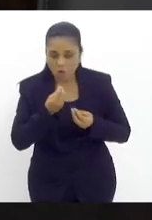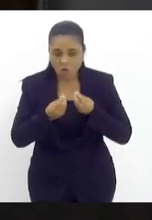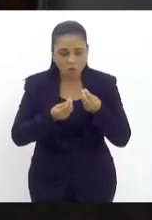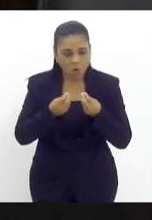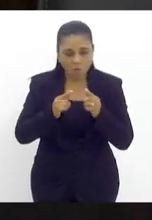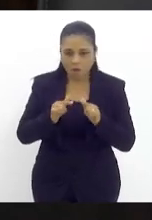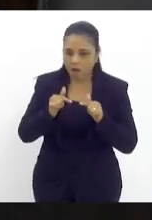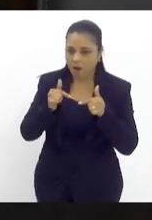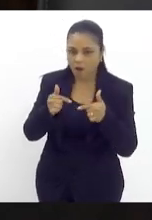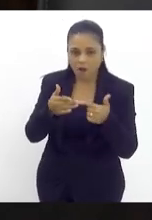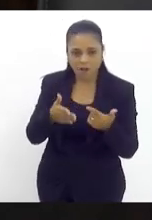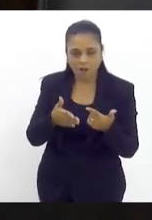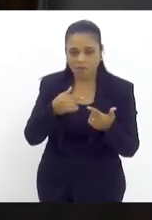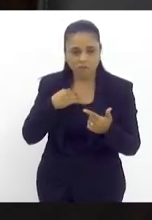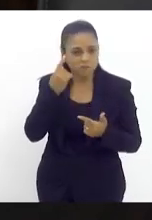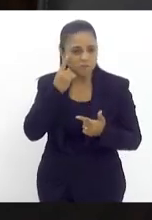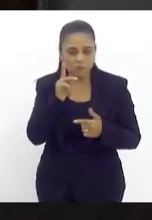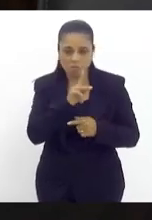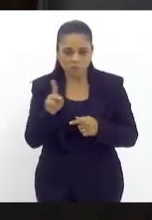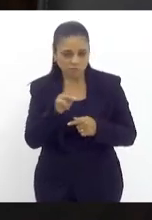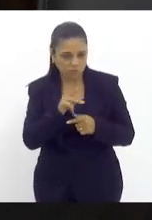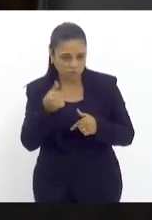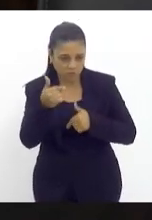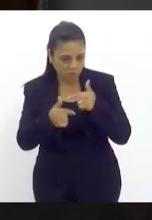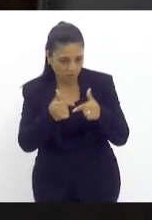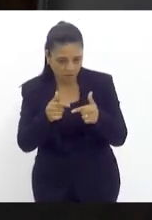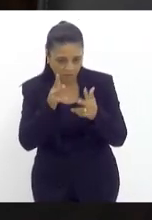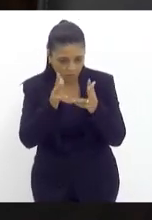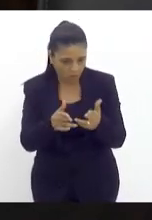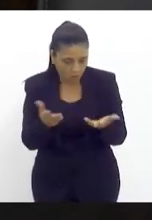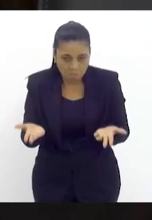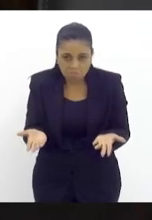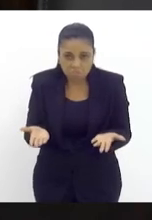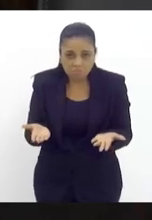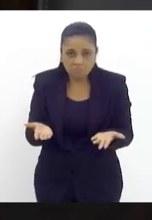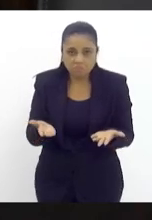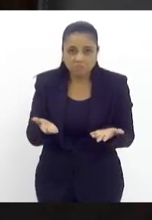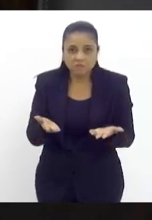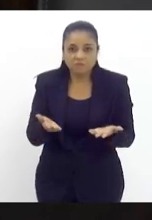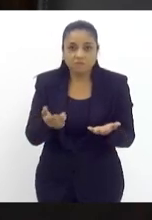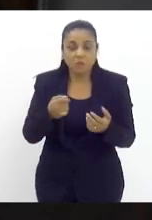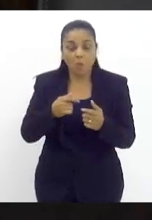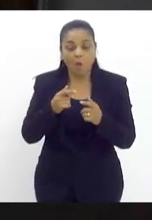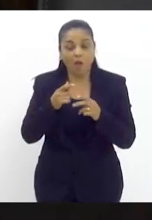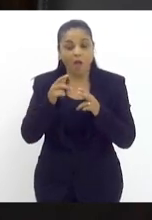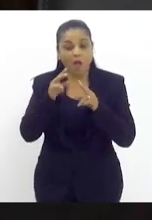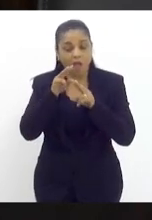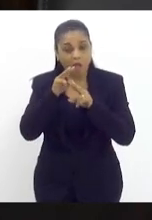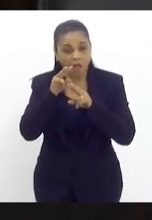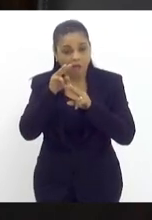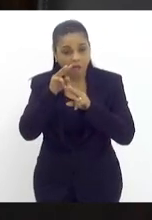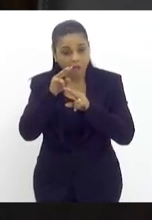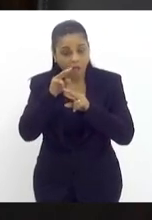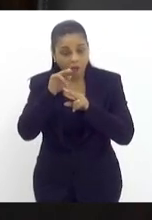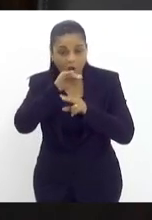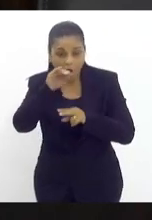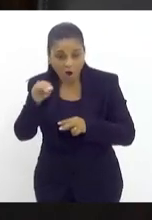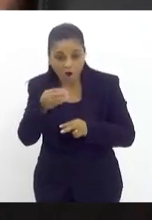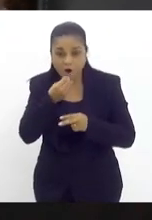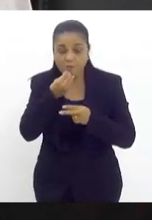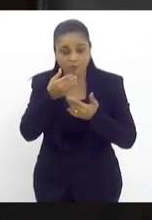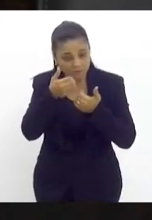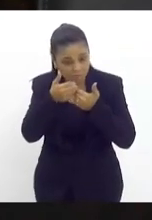que os professores trabalhavam dessa forma. Né? E isso abriu um campo de oportunidades,